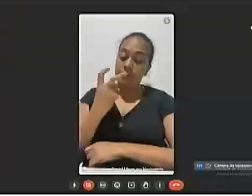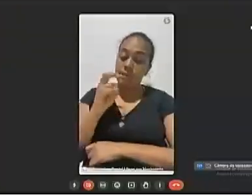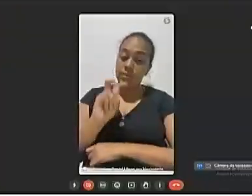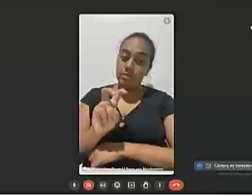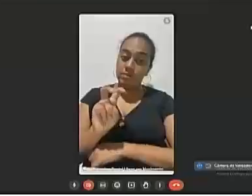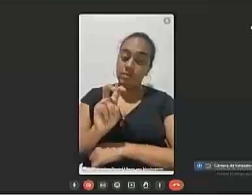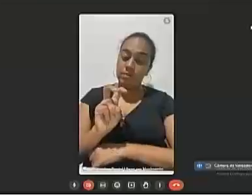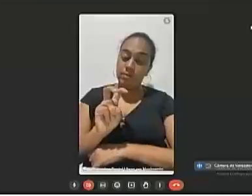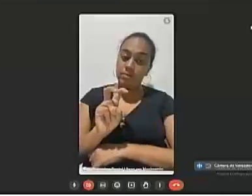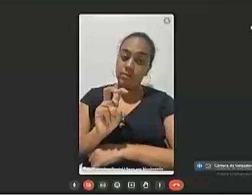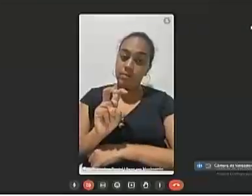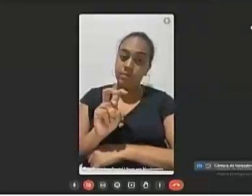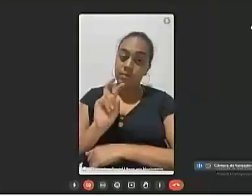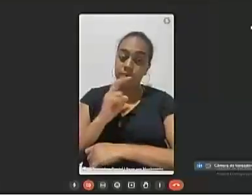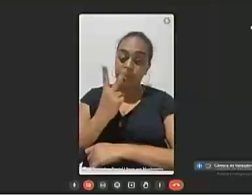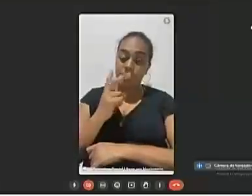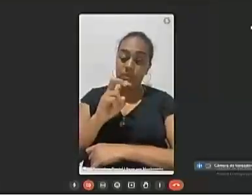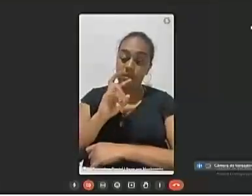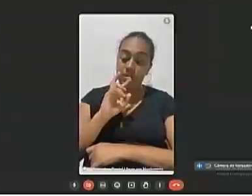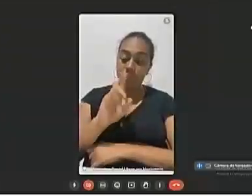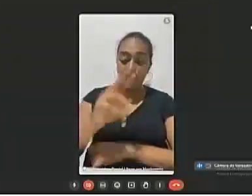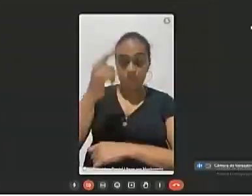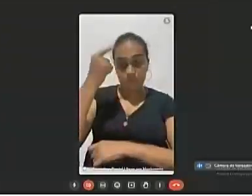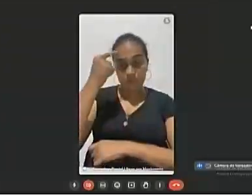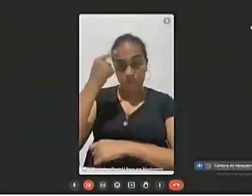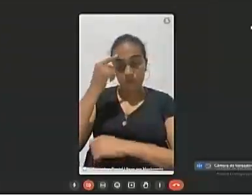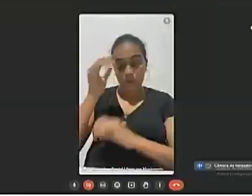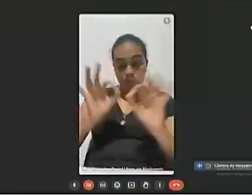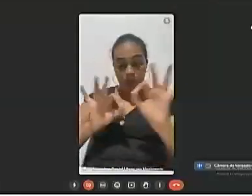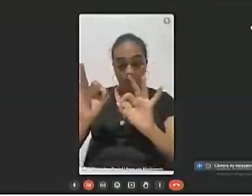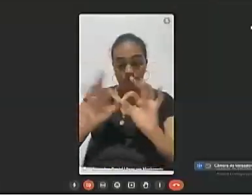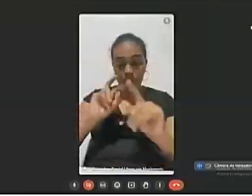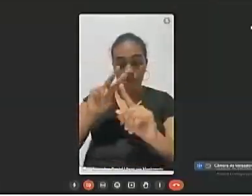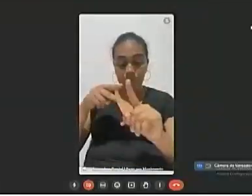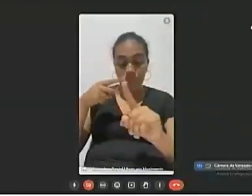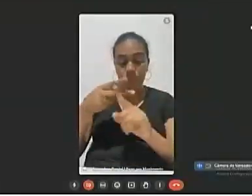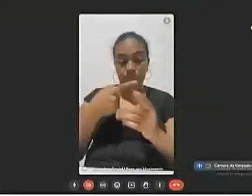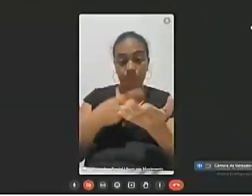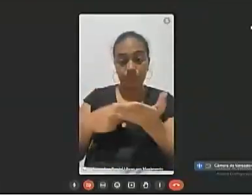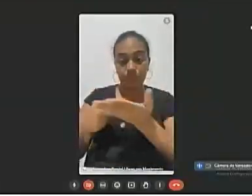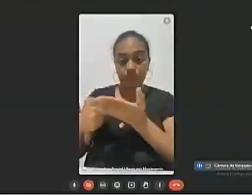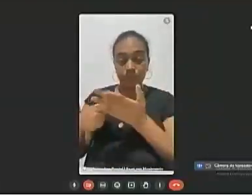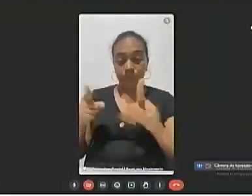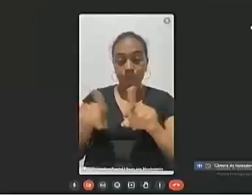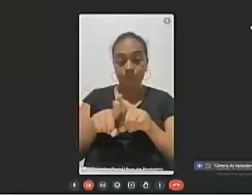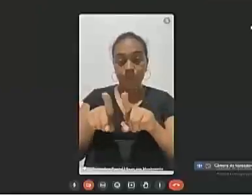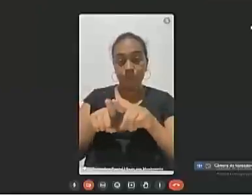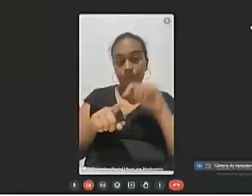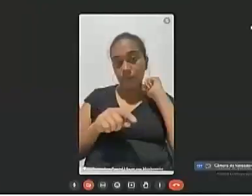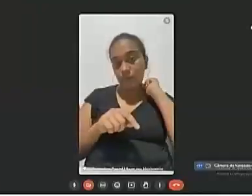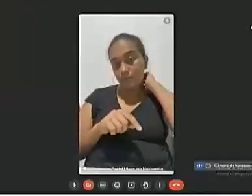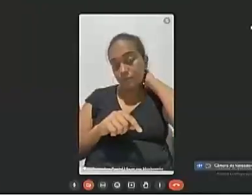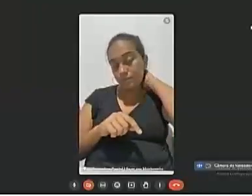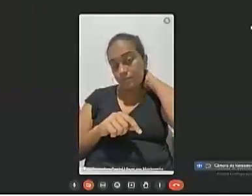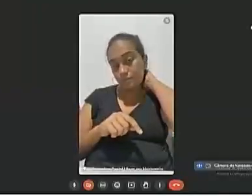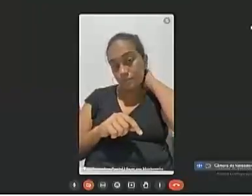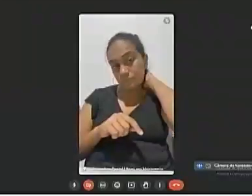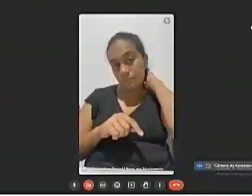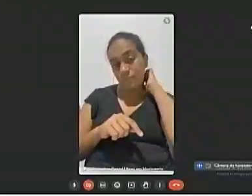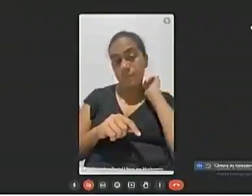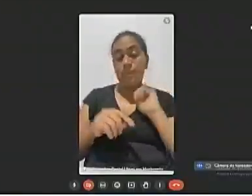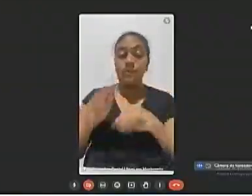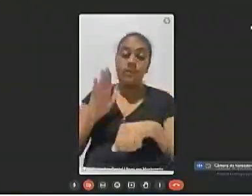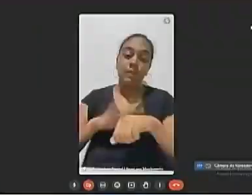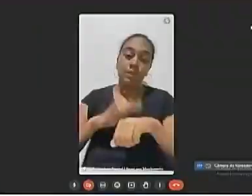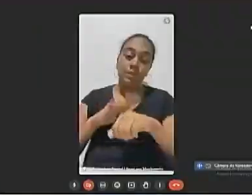25 soluções que você pensou: alargar, rebaixar, duplicar, combinar, né? Nós fizemos um estudo assim simplificado na